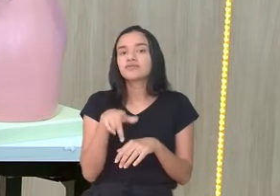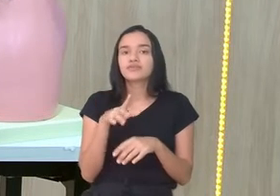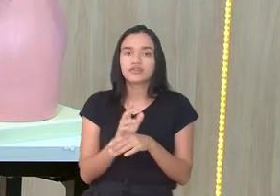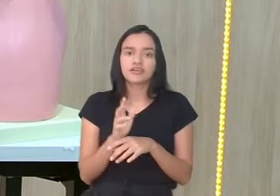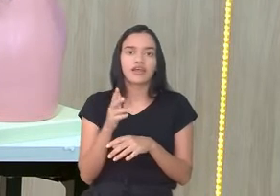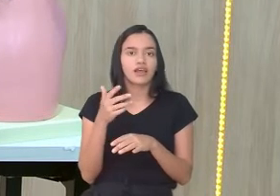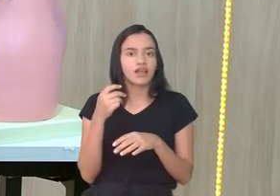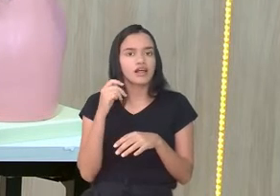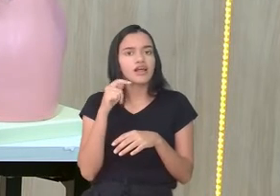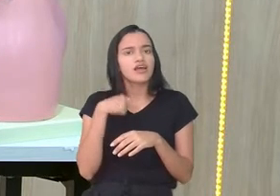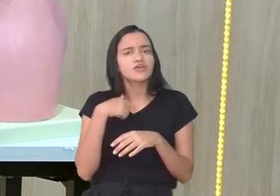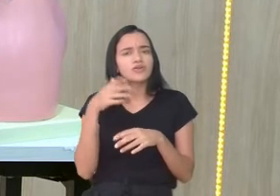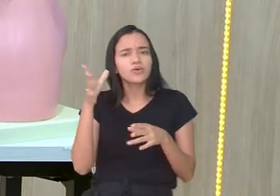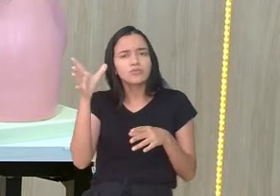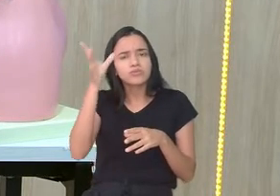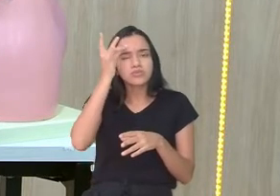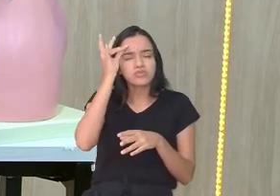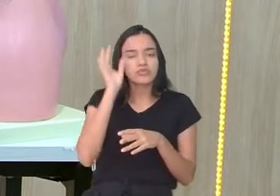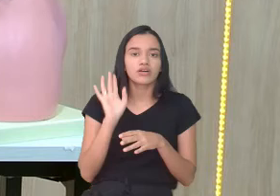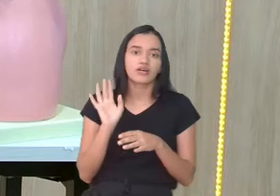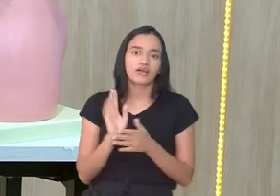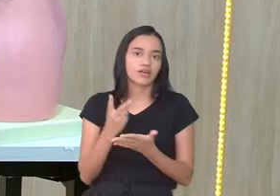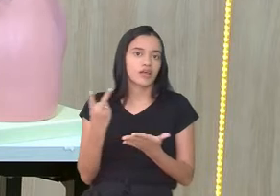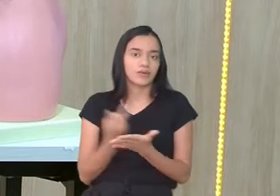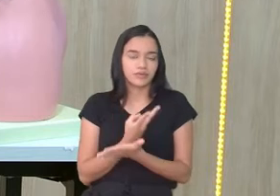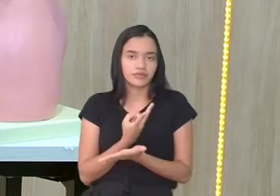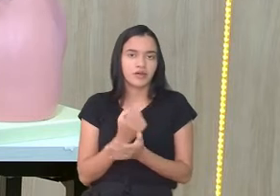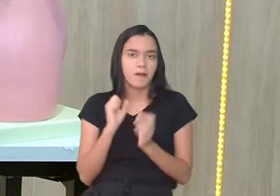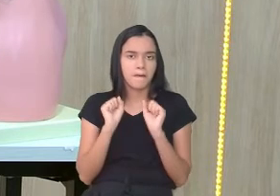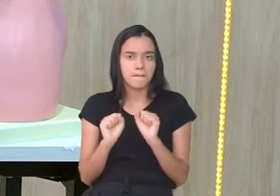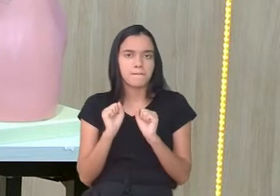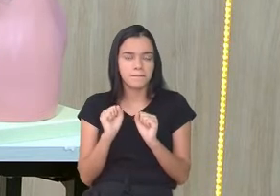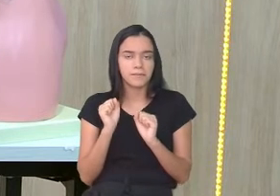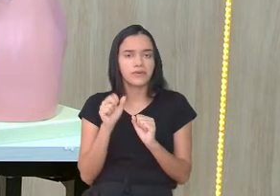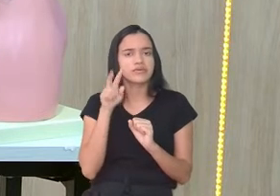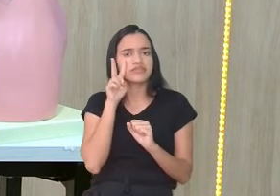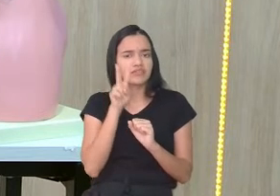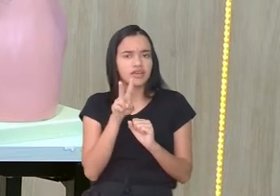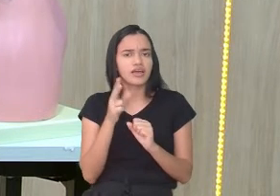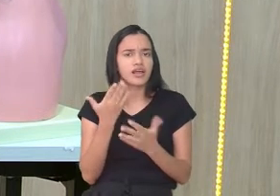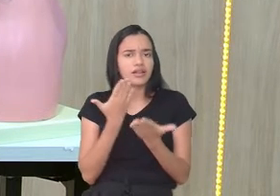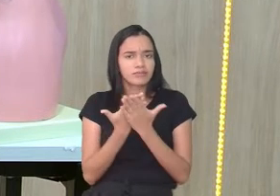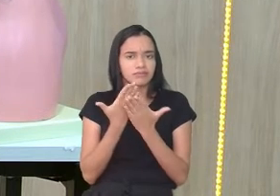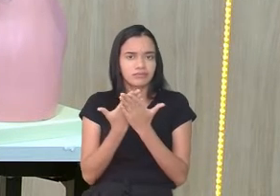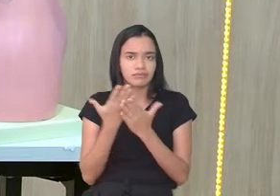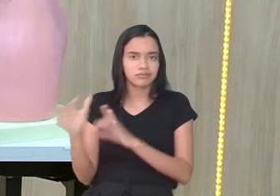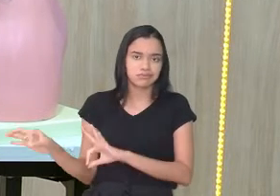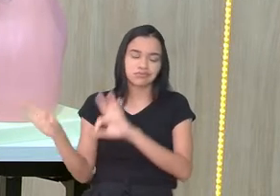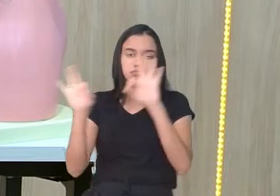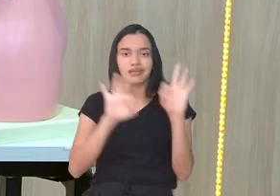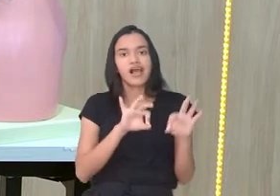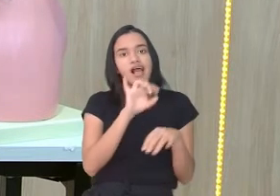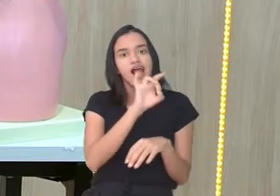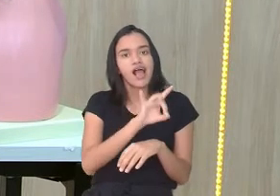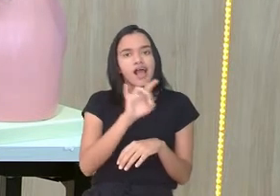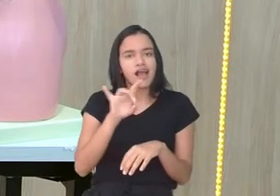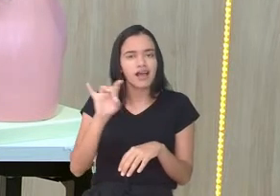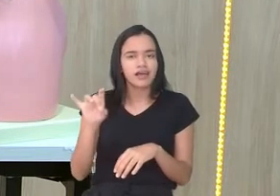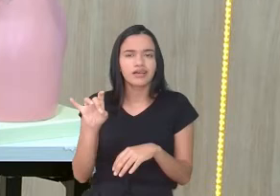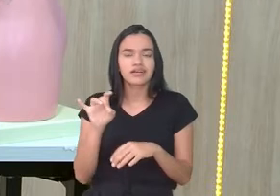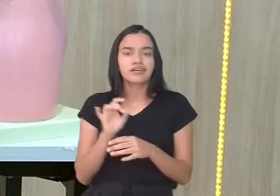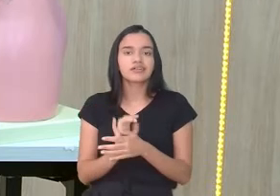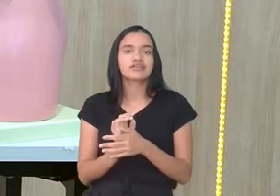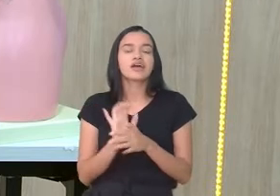não gravaram realmente o que acontece, vocês podem rever a nossa aula, não é? E ver cada